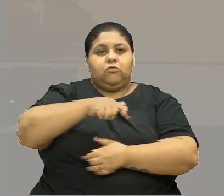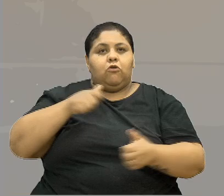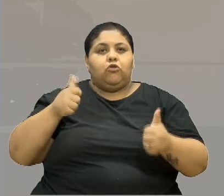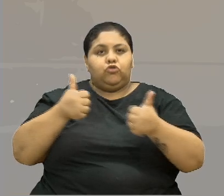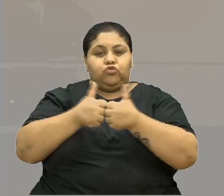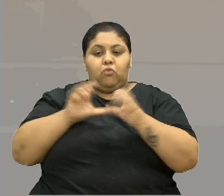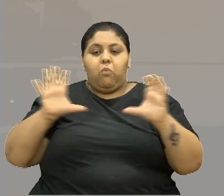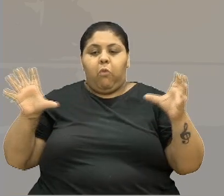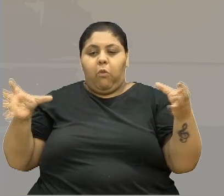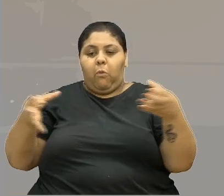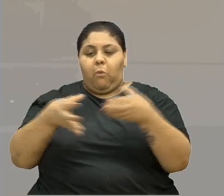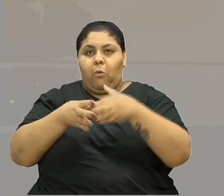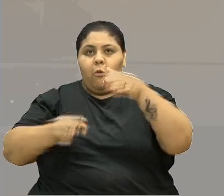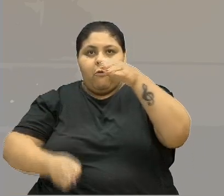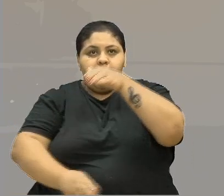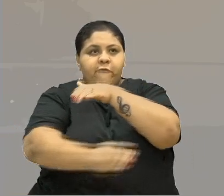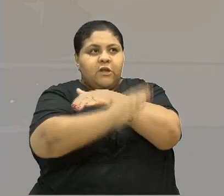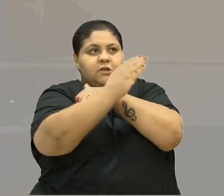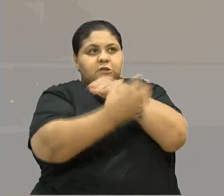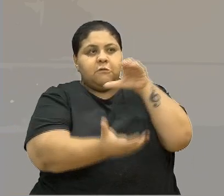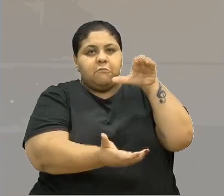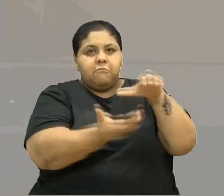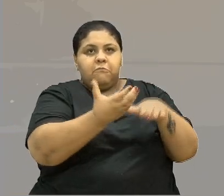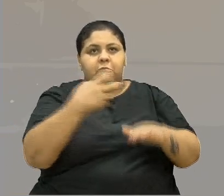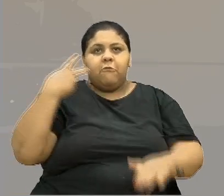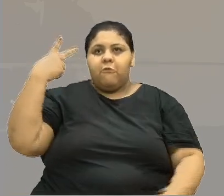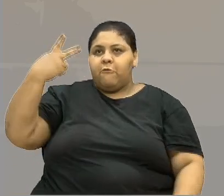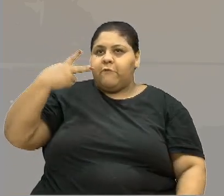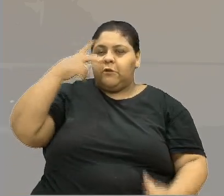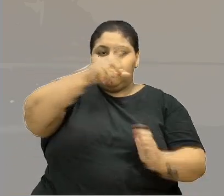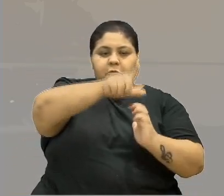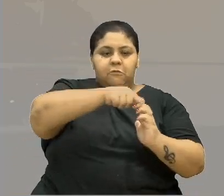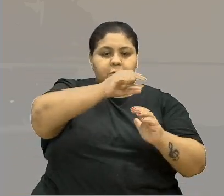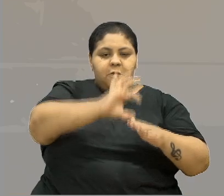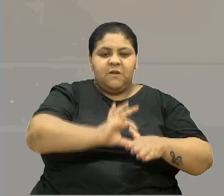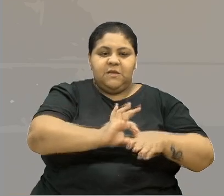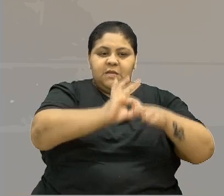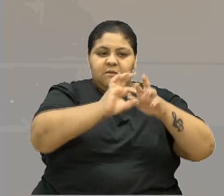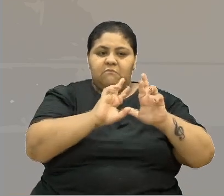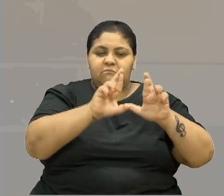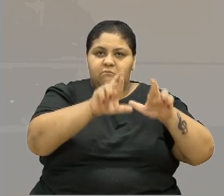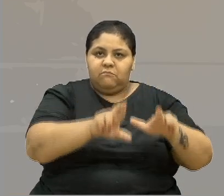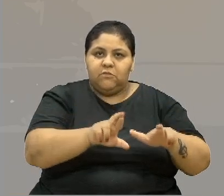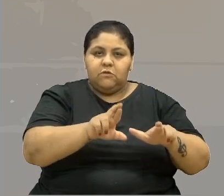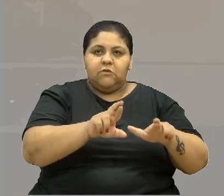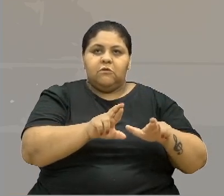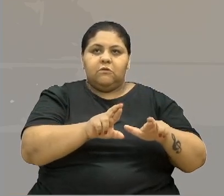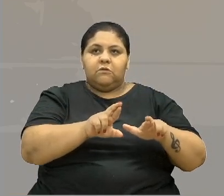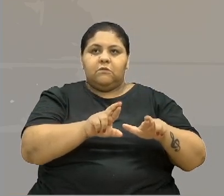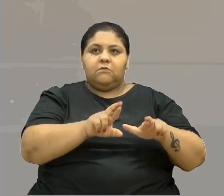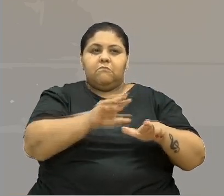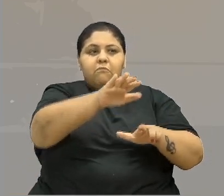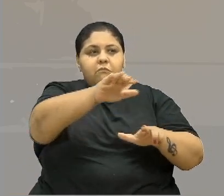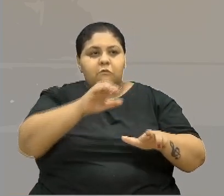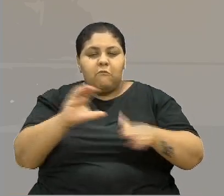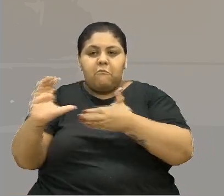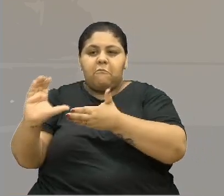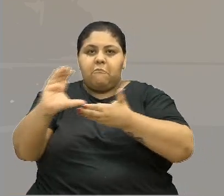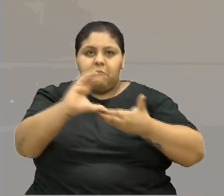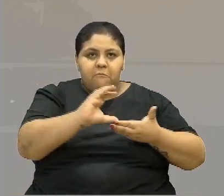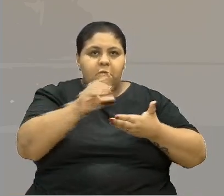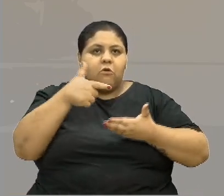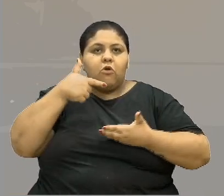fomos a Brasília, vereadores, empresários, lideranças da região, buscamos recursos e conseguimos,